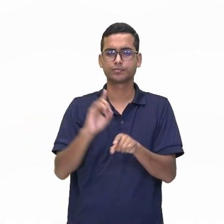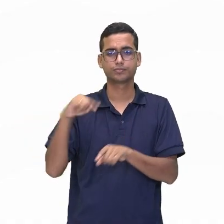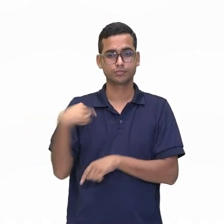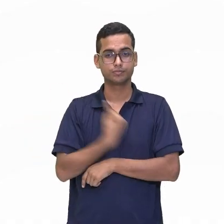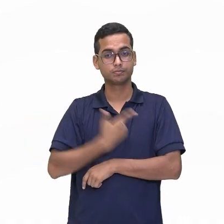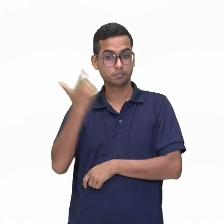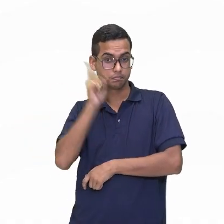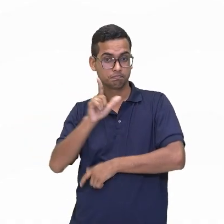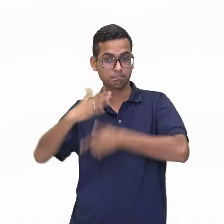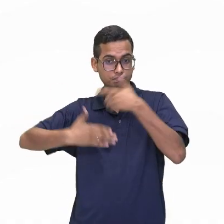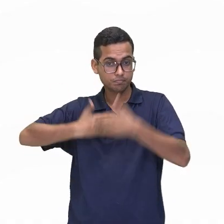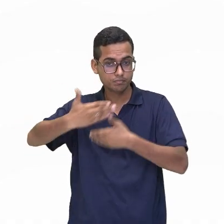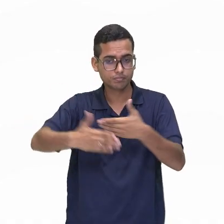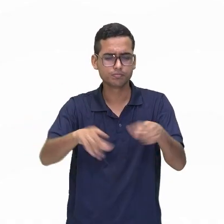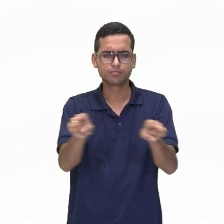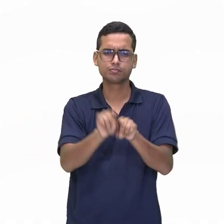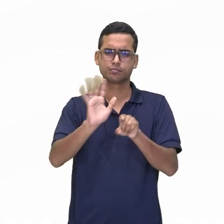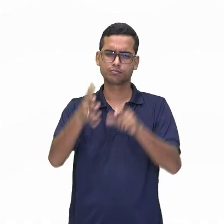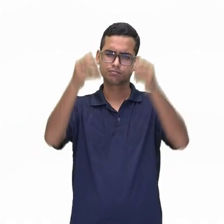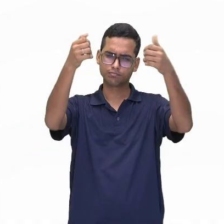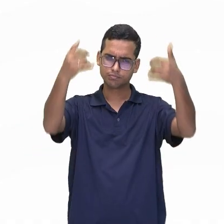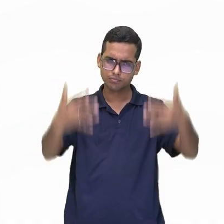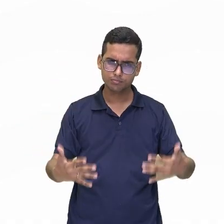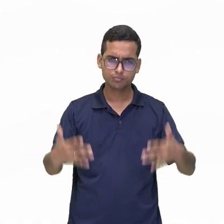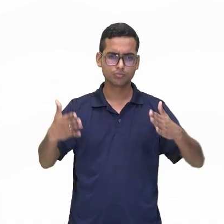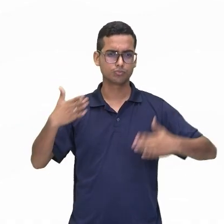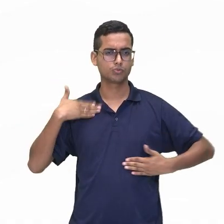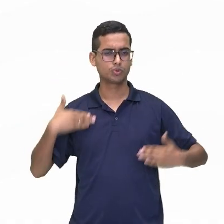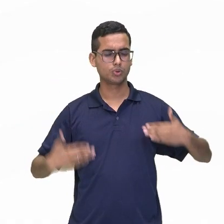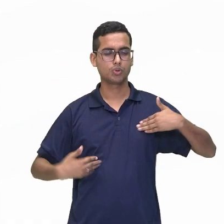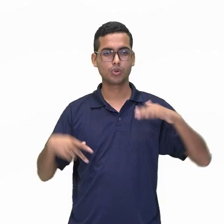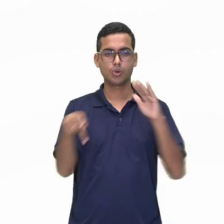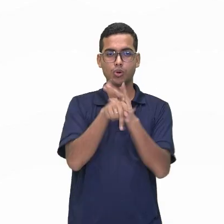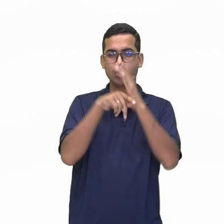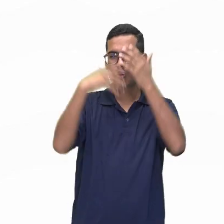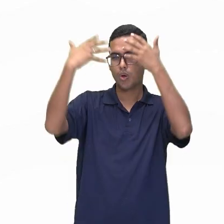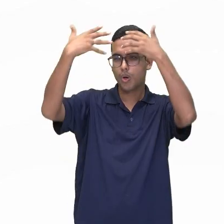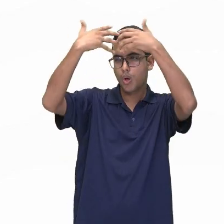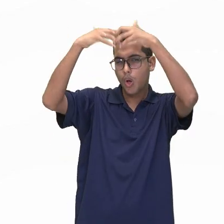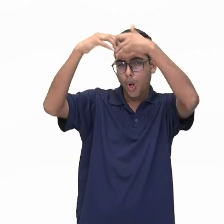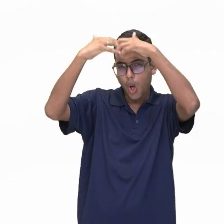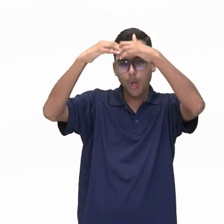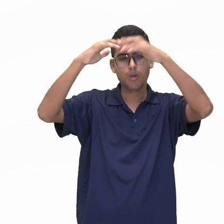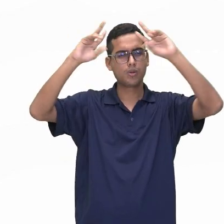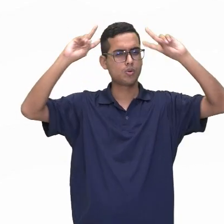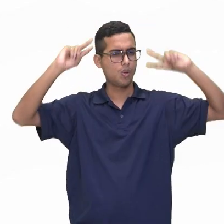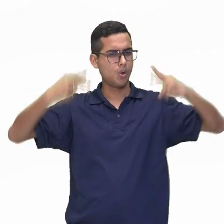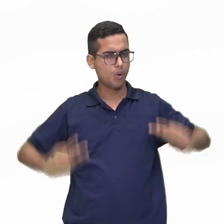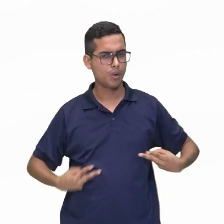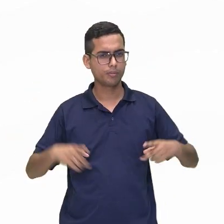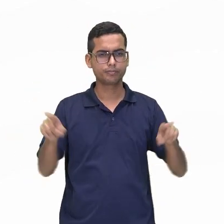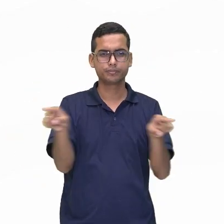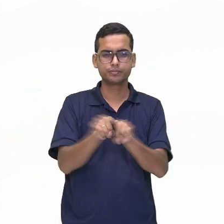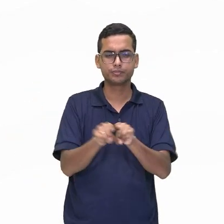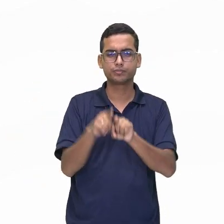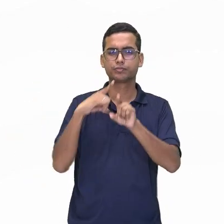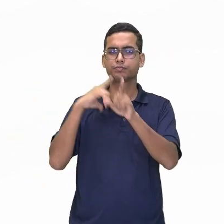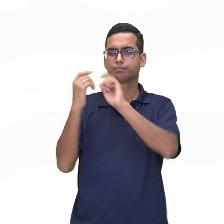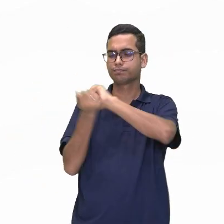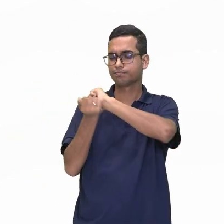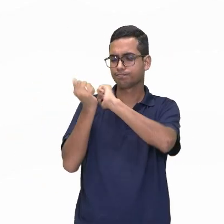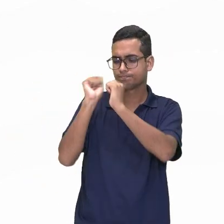avançando. Já falamos dessa questão desse corpo psicológico, já falamos dessa questão do homem, que vai se